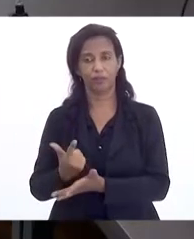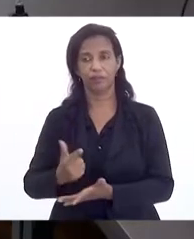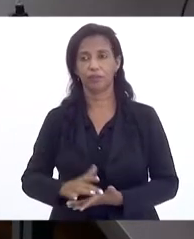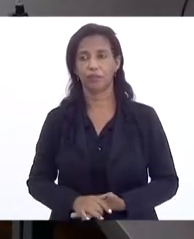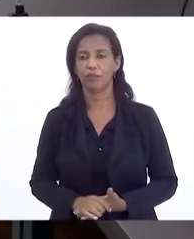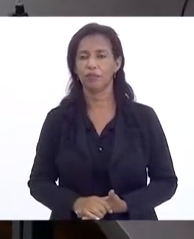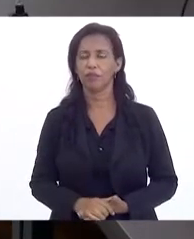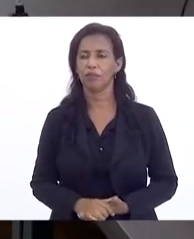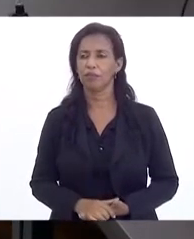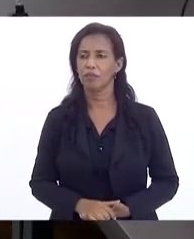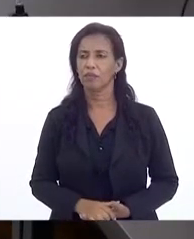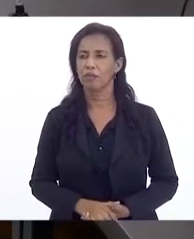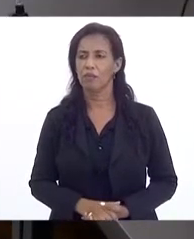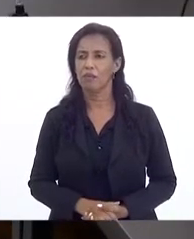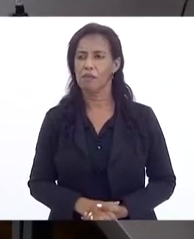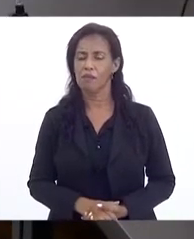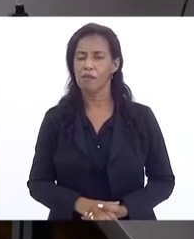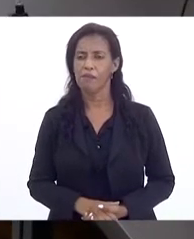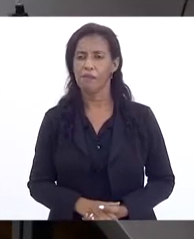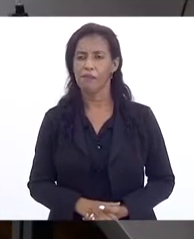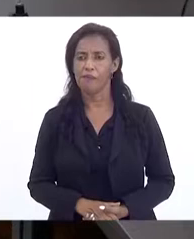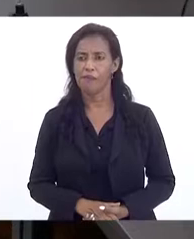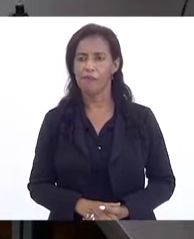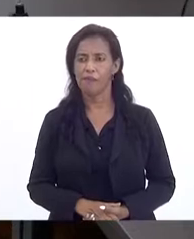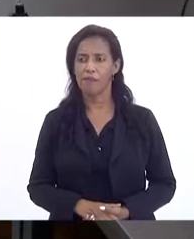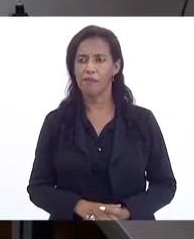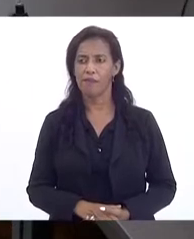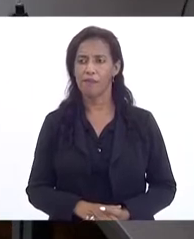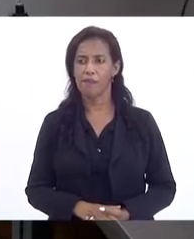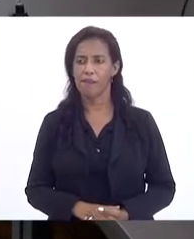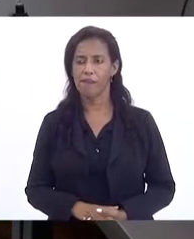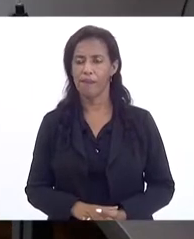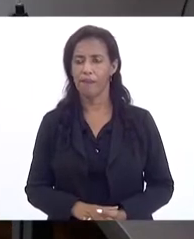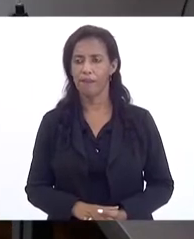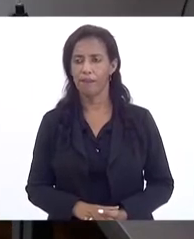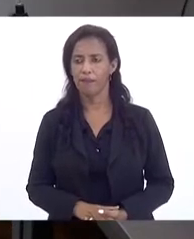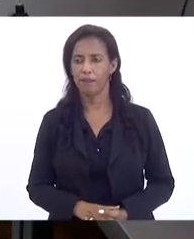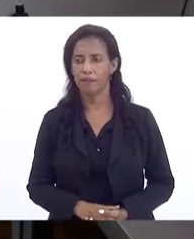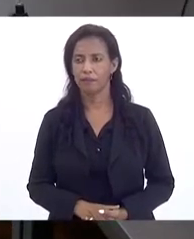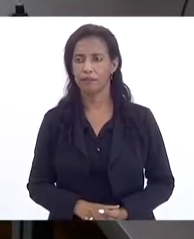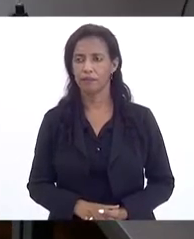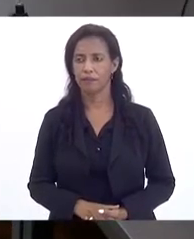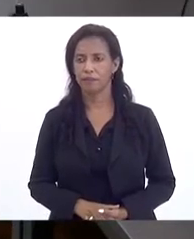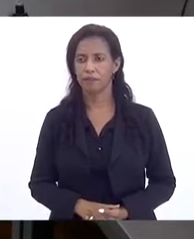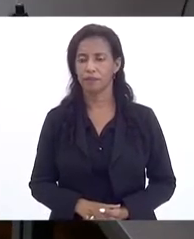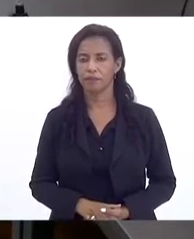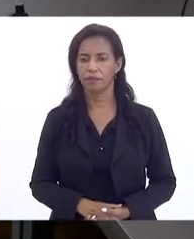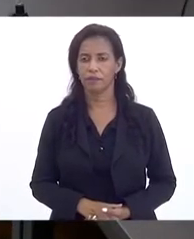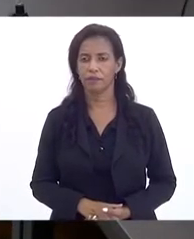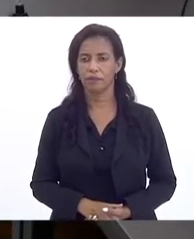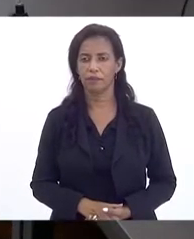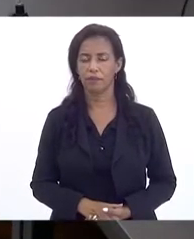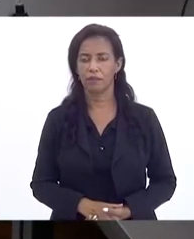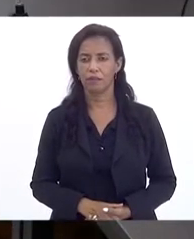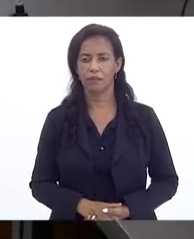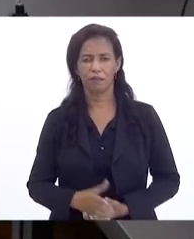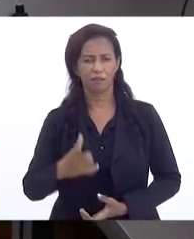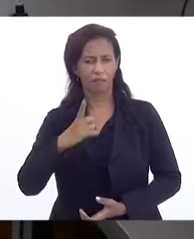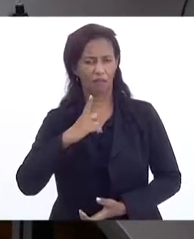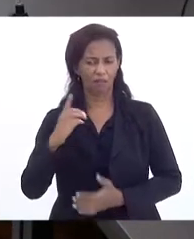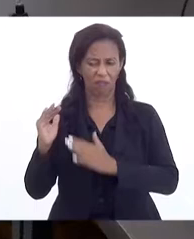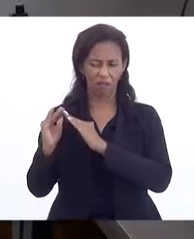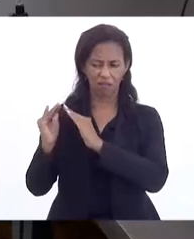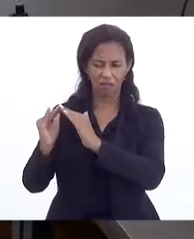Compreende? Nesse trecho não tem morador. É um trecho de estrada, não tem morador. É, ué, só como tem não? Reserva. É. Não sei. É. Já rodei